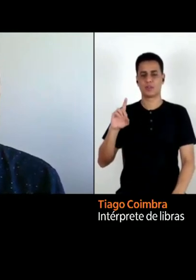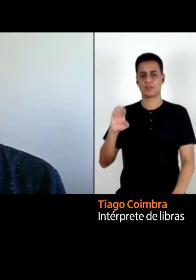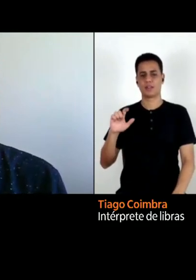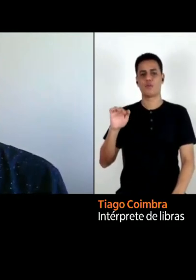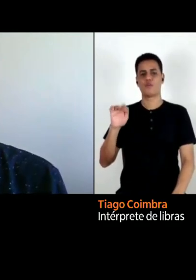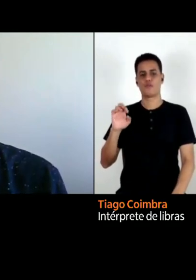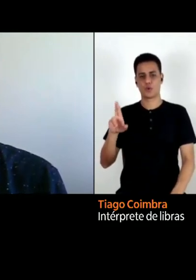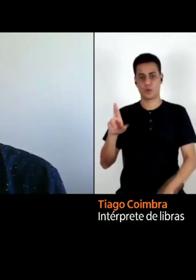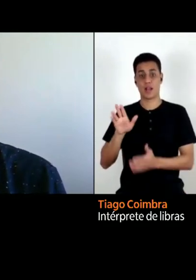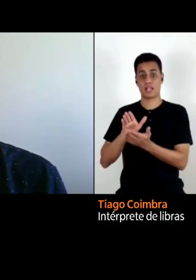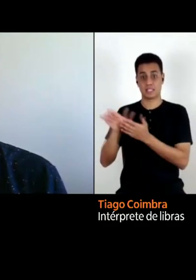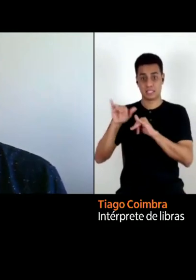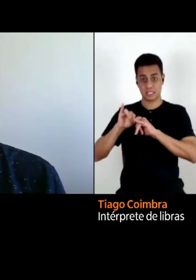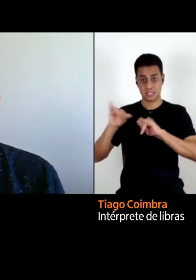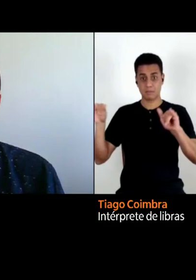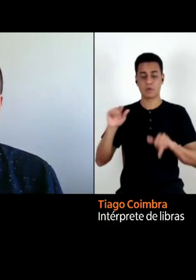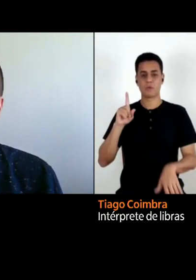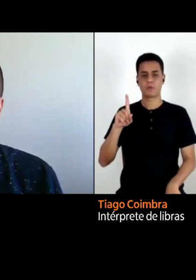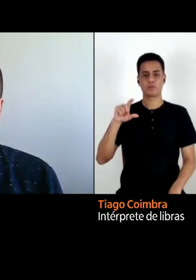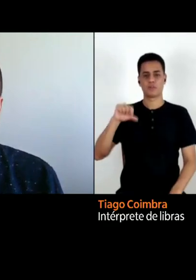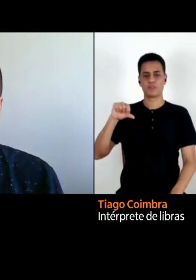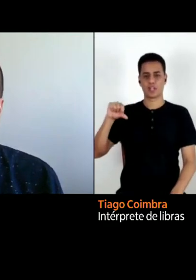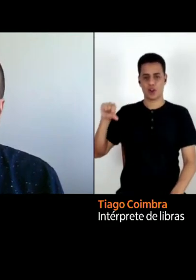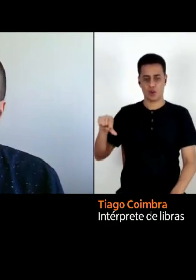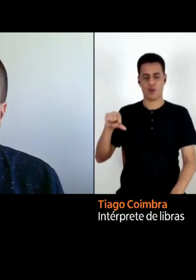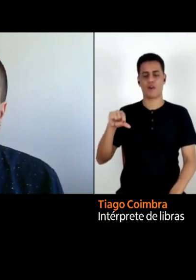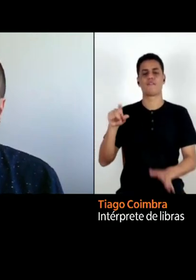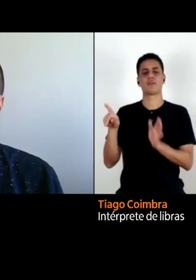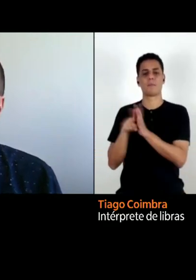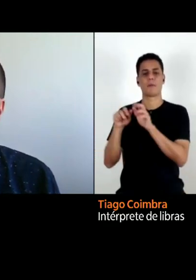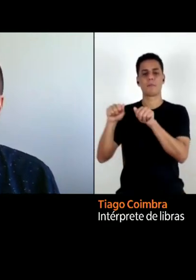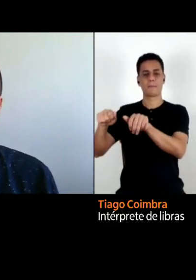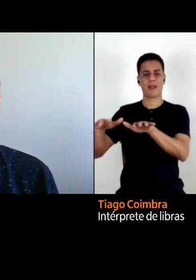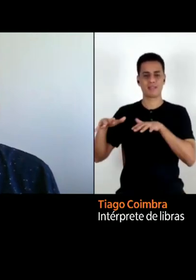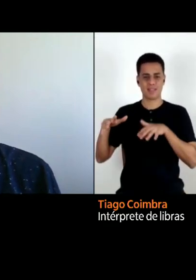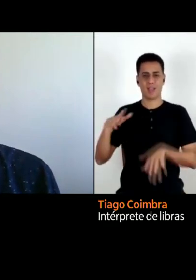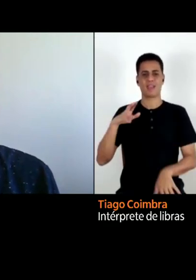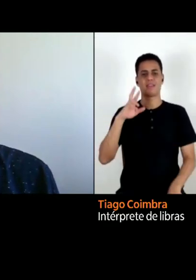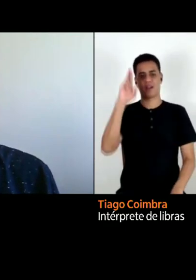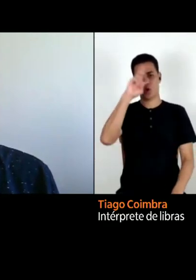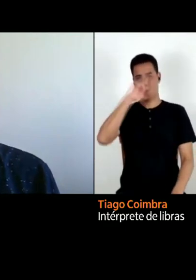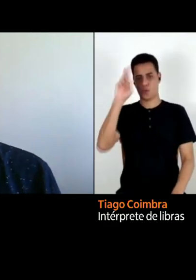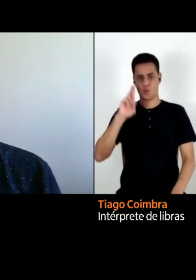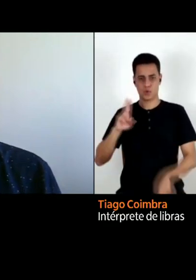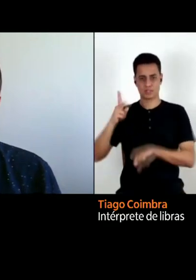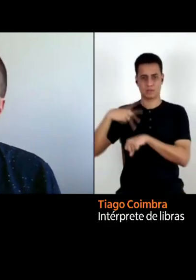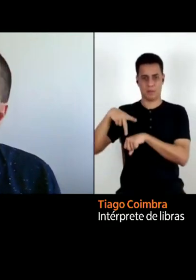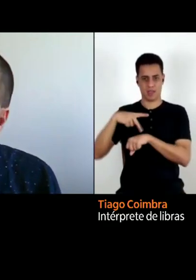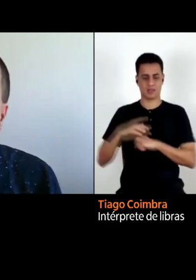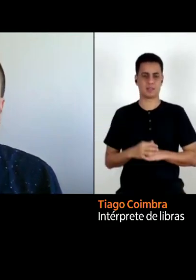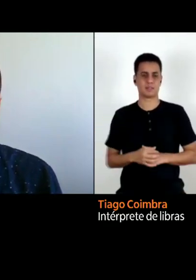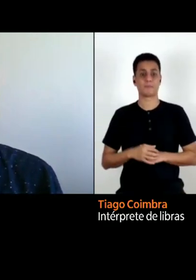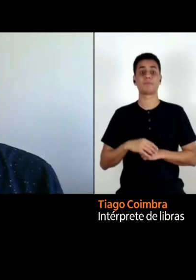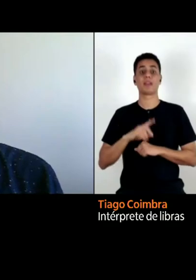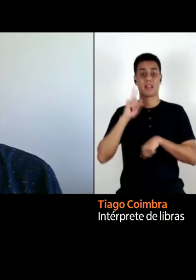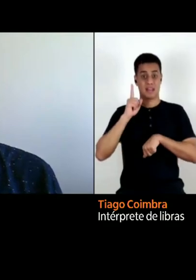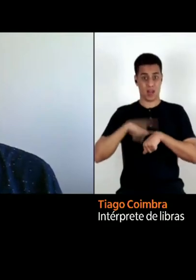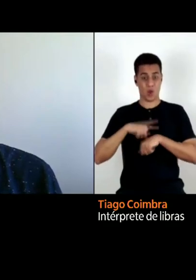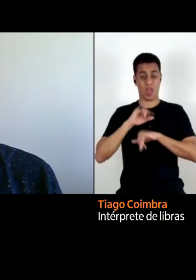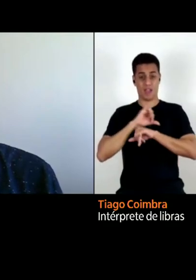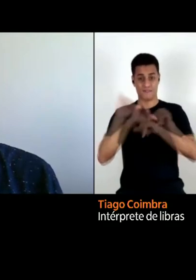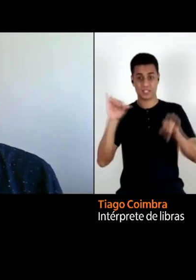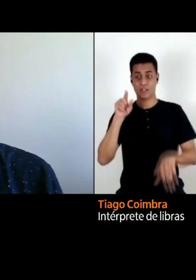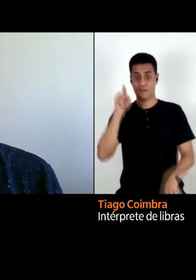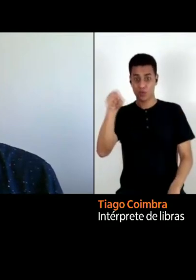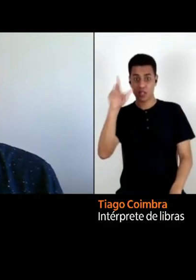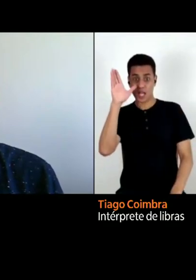1899 para as plateias russas. Ao afirmar para a audiência que estavam vendo Dreyfus e a corte judicial